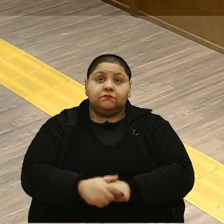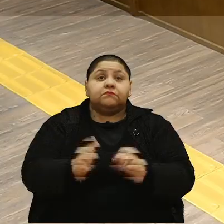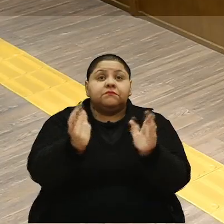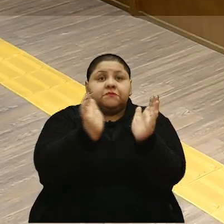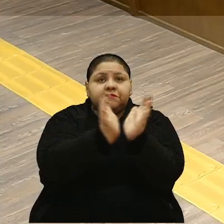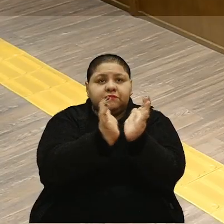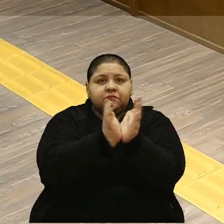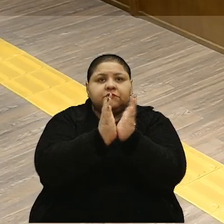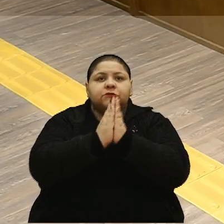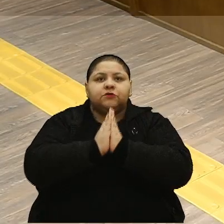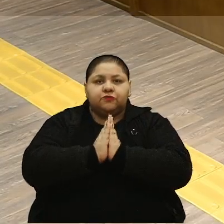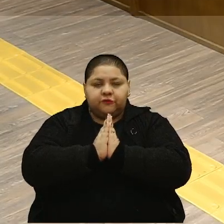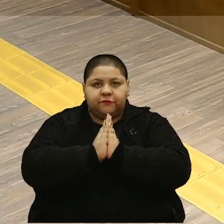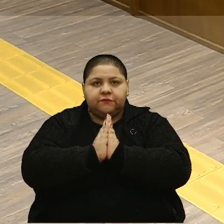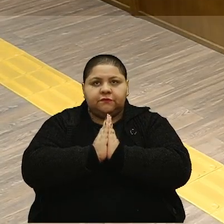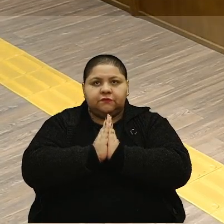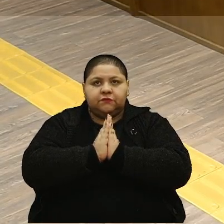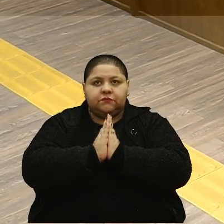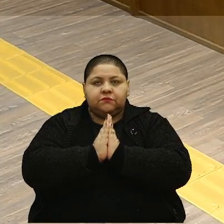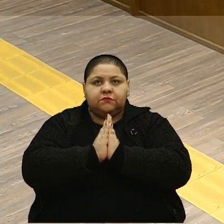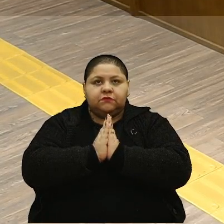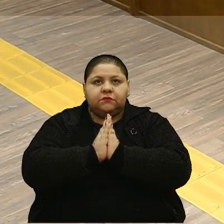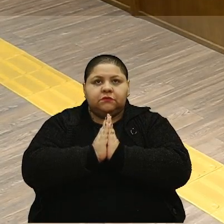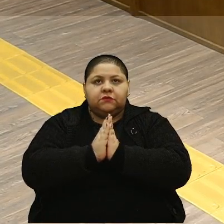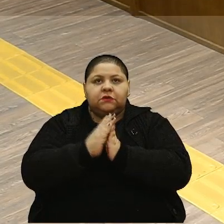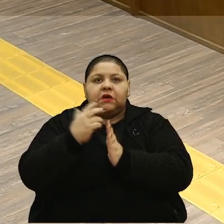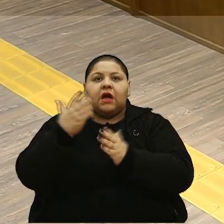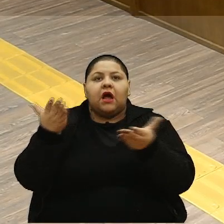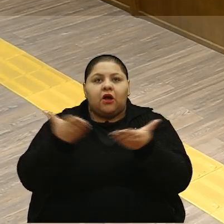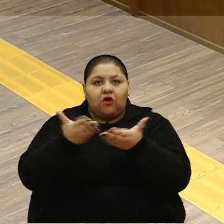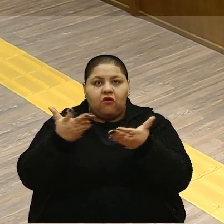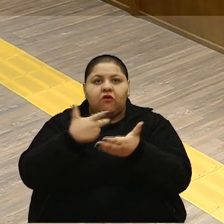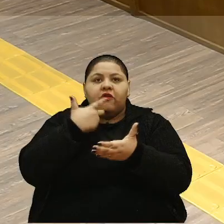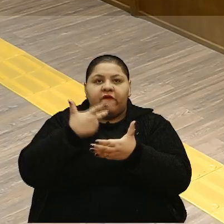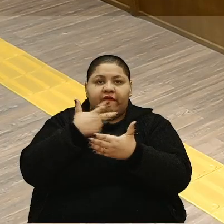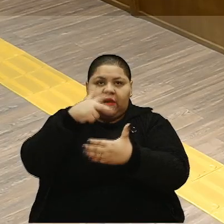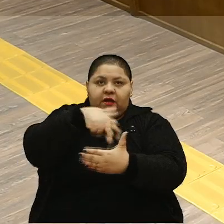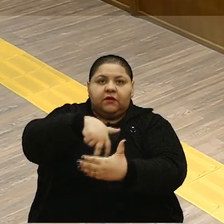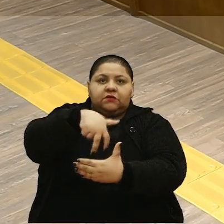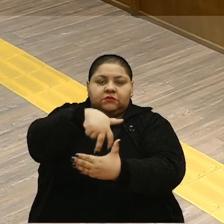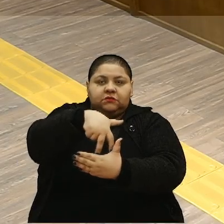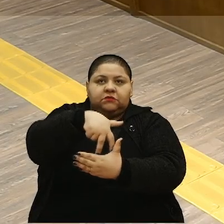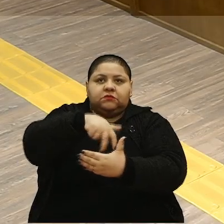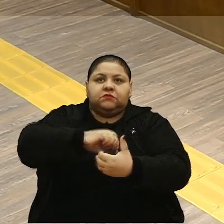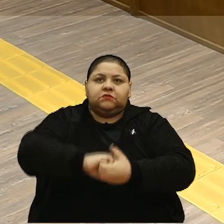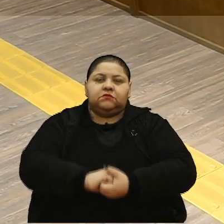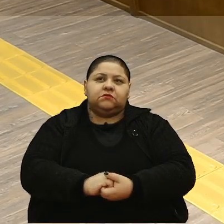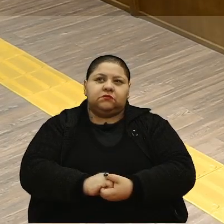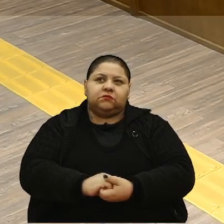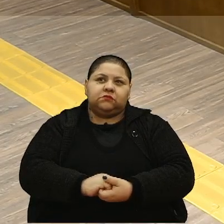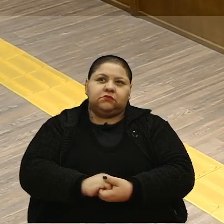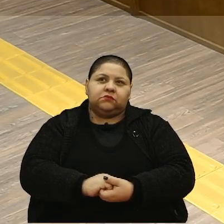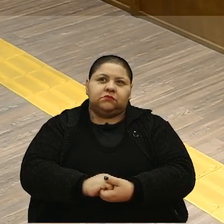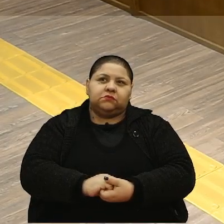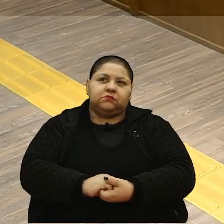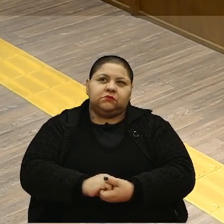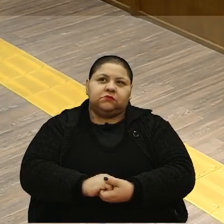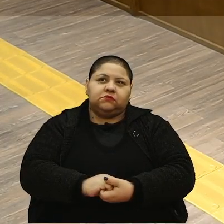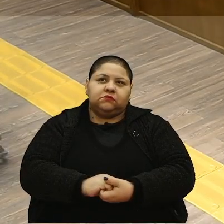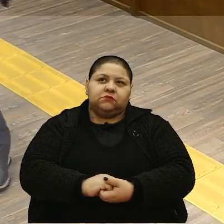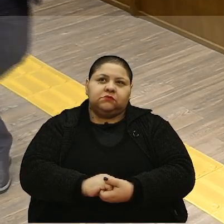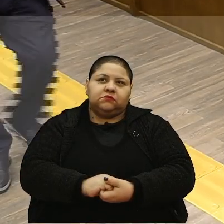Colegas, por favor, orador na tribuna, com a